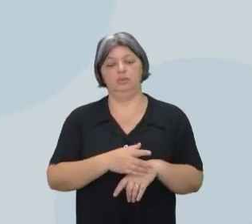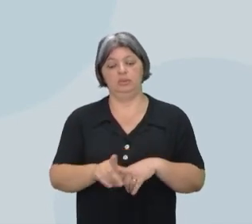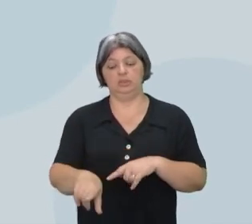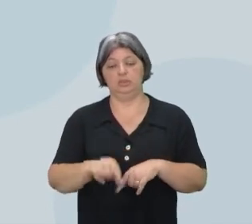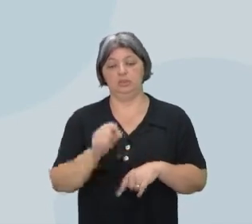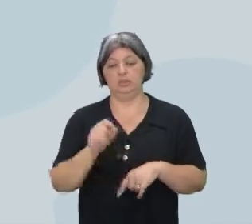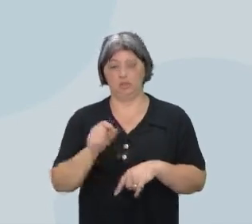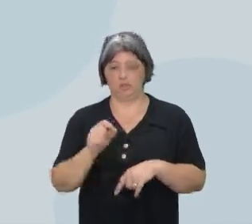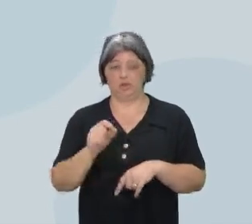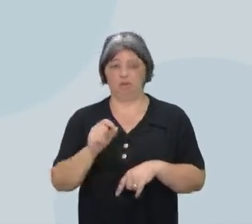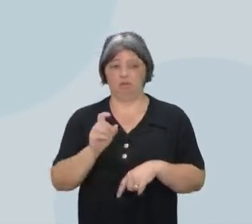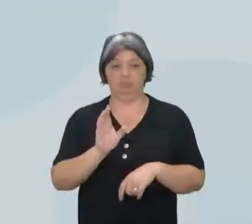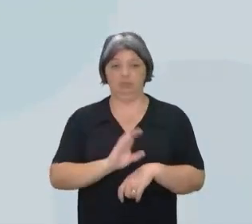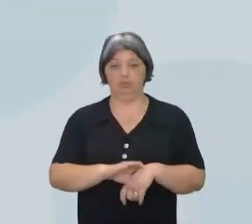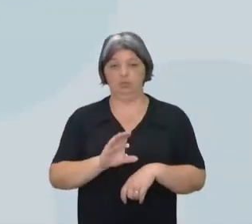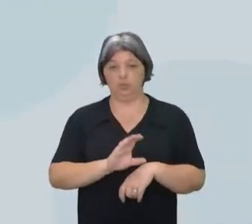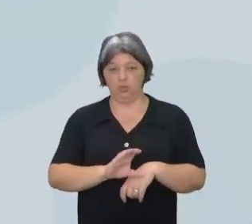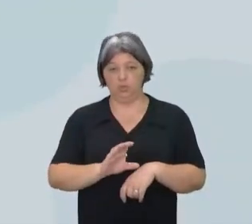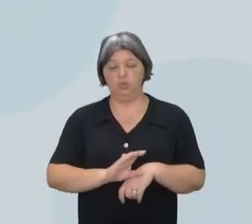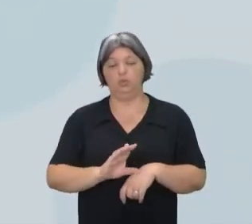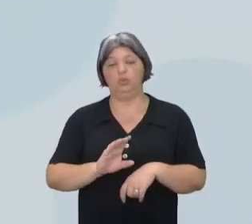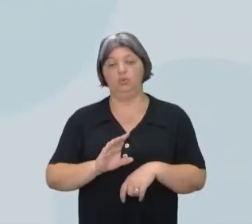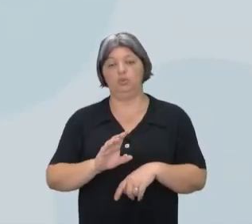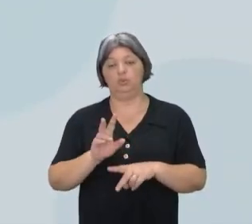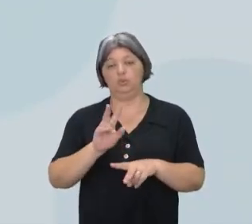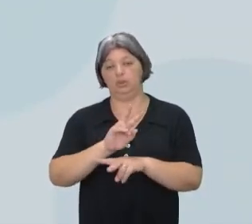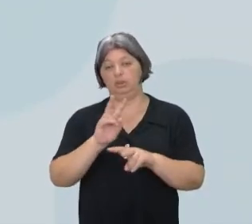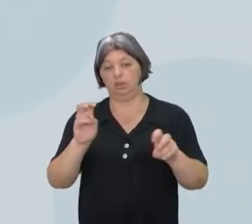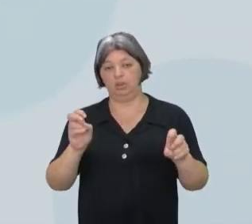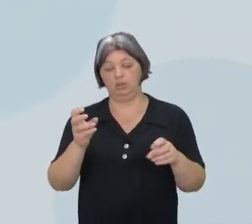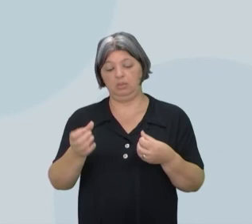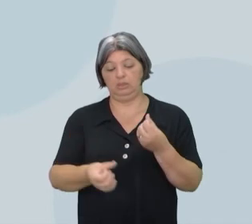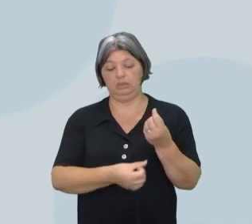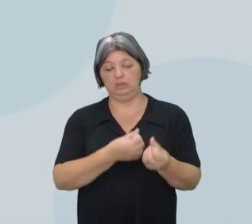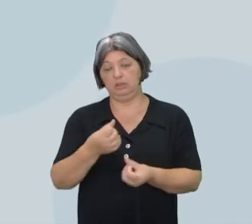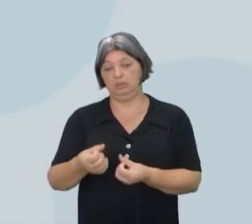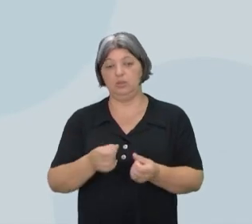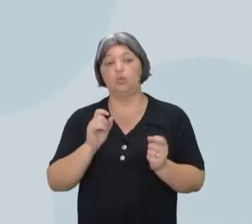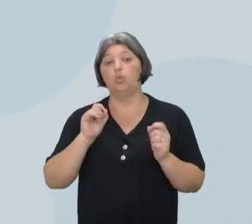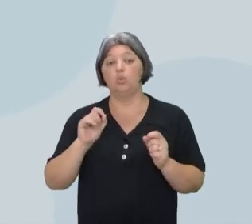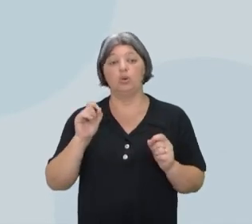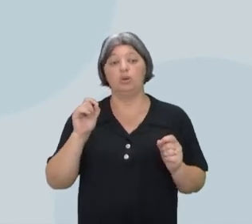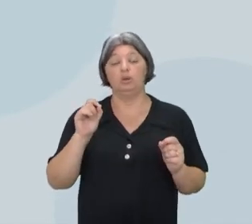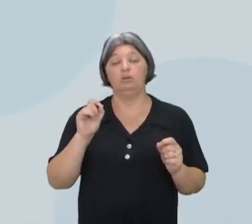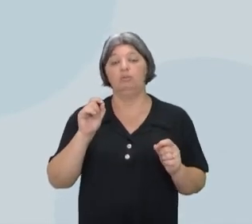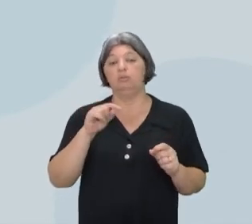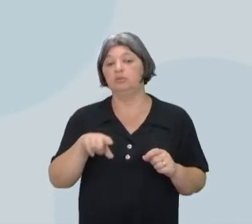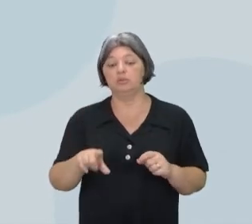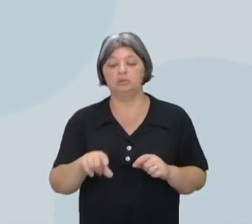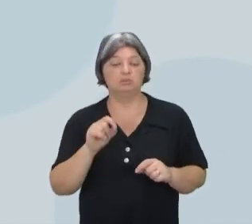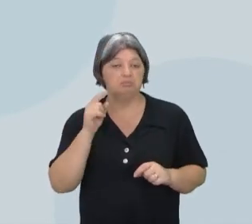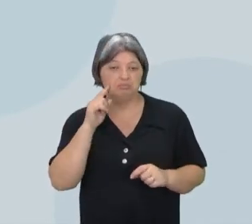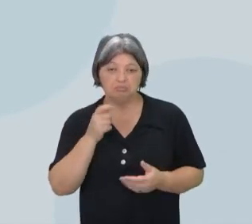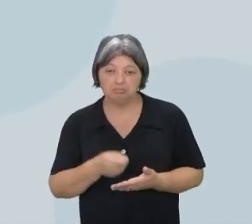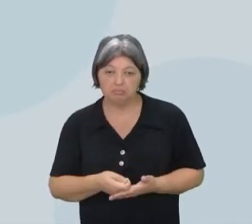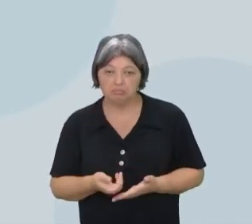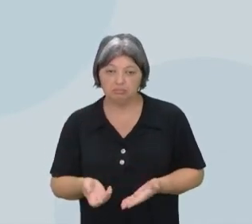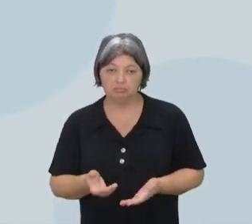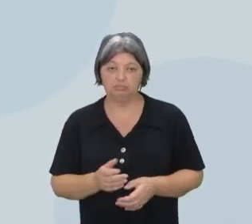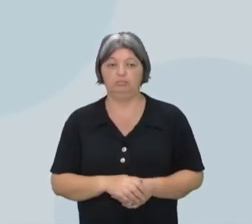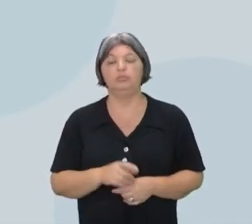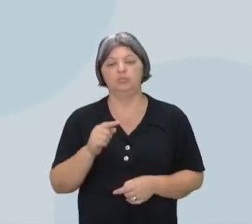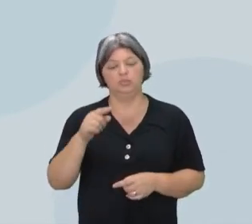opção por cursar este aprofundamento curricular nesse semestre, o que motivou você a fazer essa escolha? Então, faça